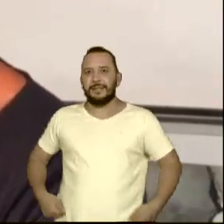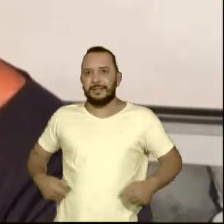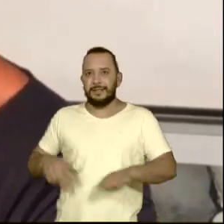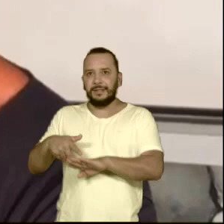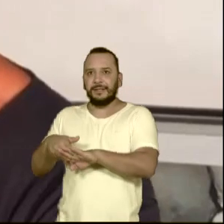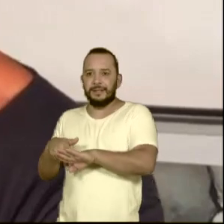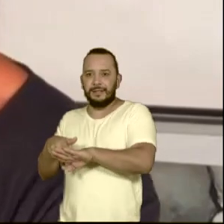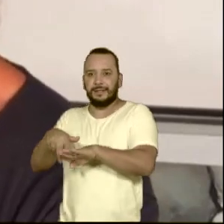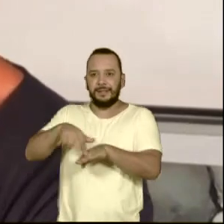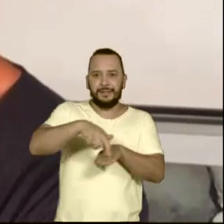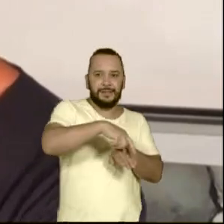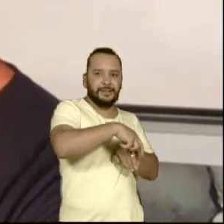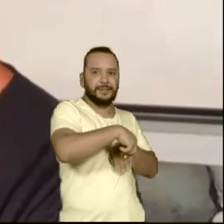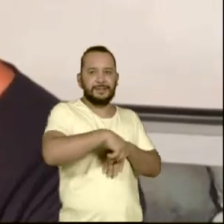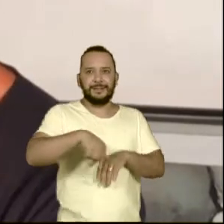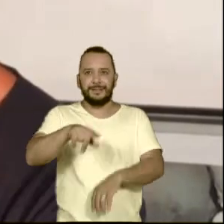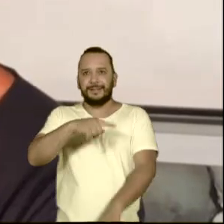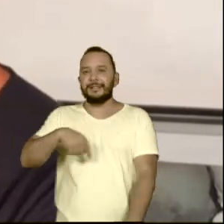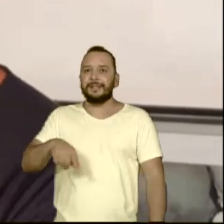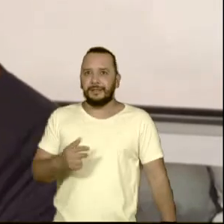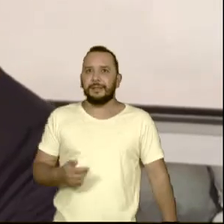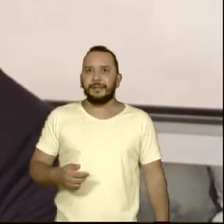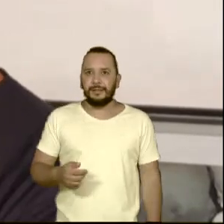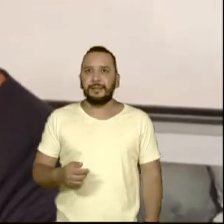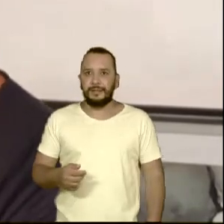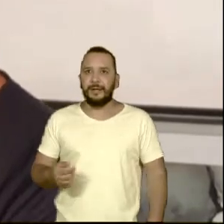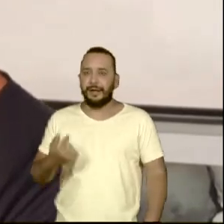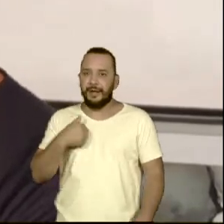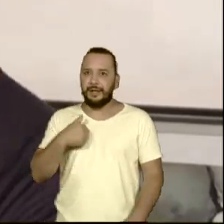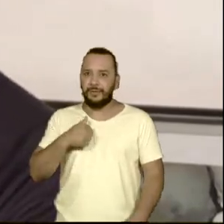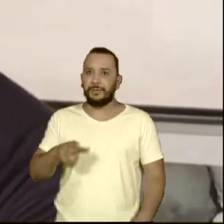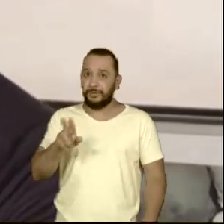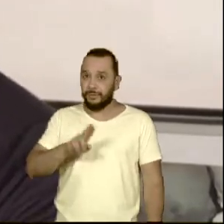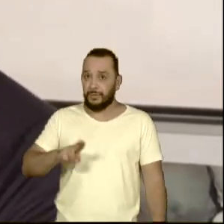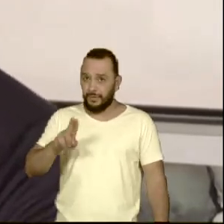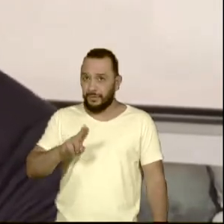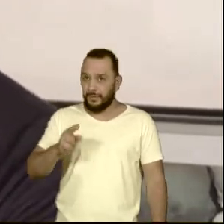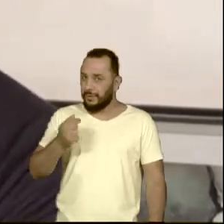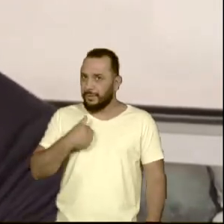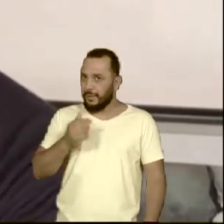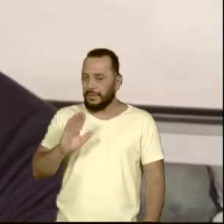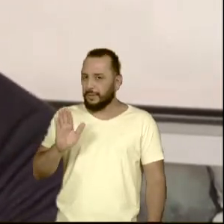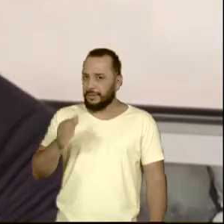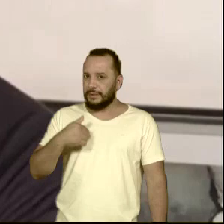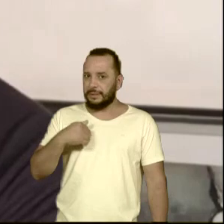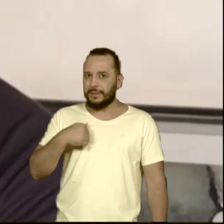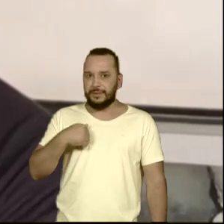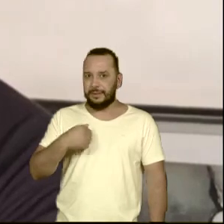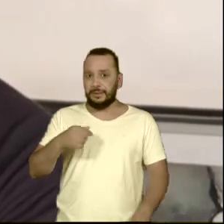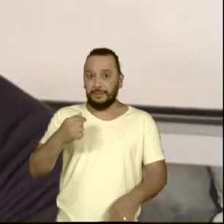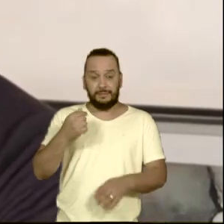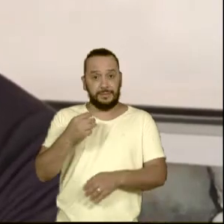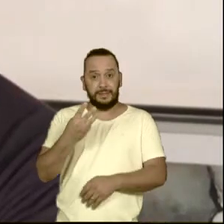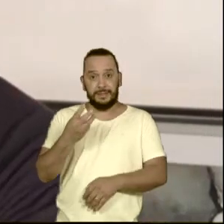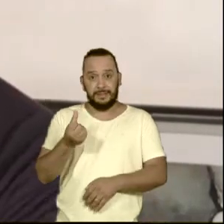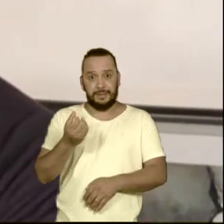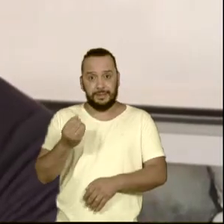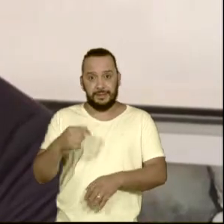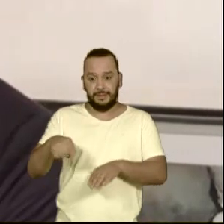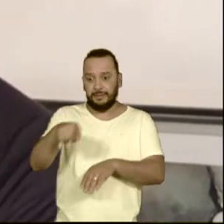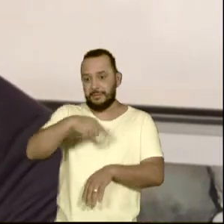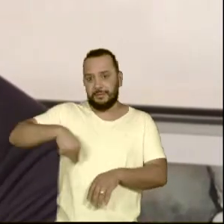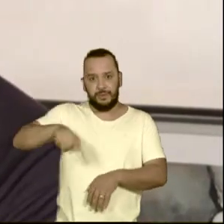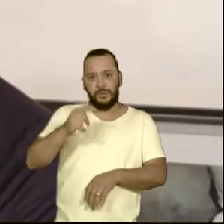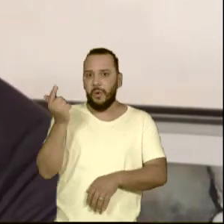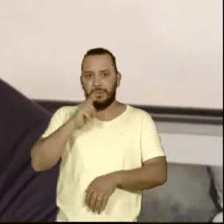Garibaldo, tentando dar voltas e voltas. E a gente acabou usando, não fazendo 360, isso eu não consegui fazer, não, mas a gente tem